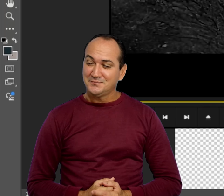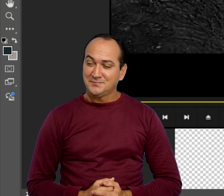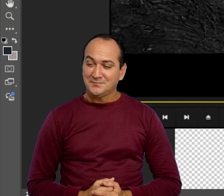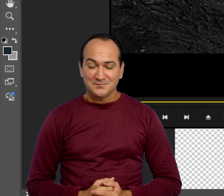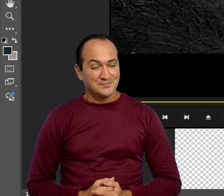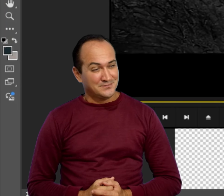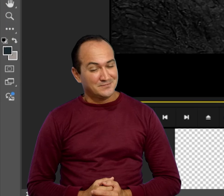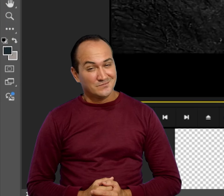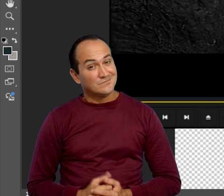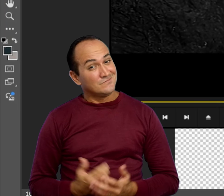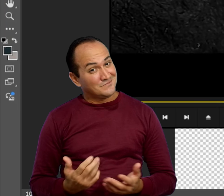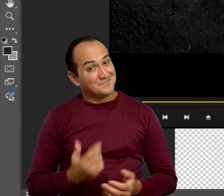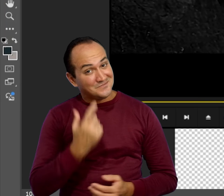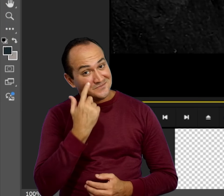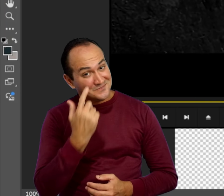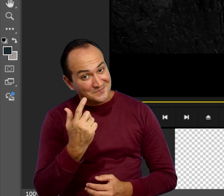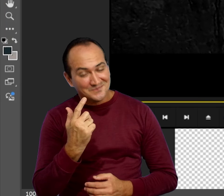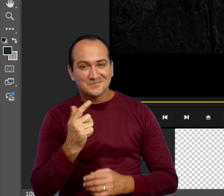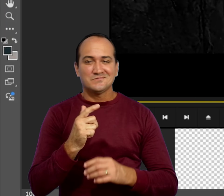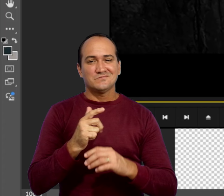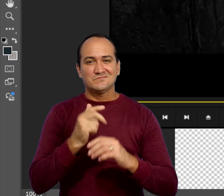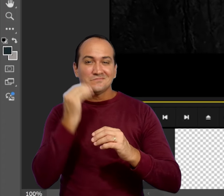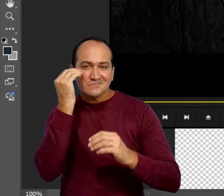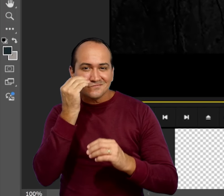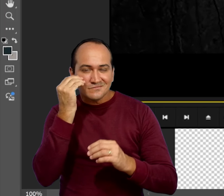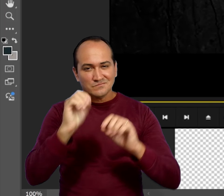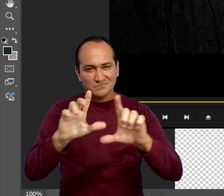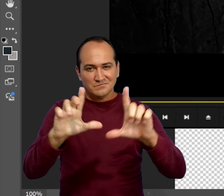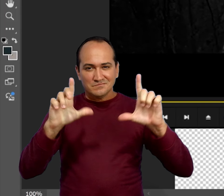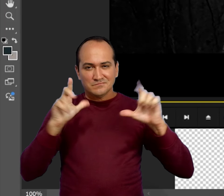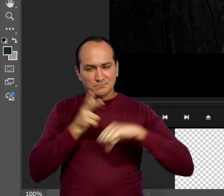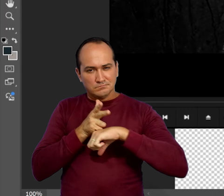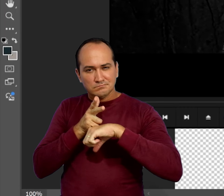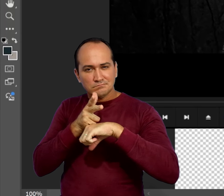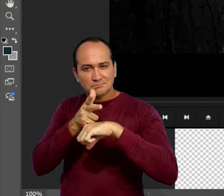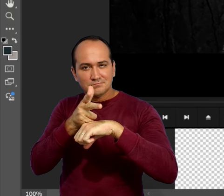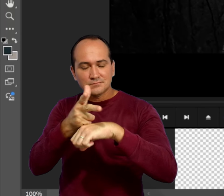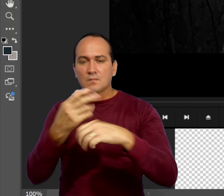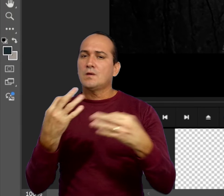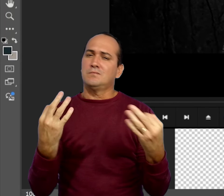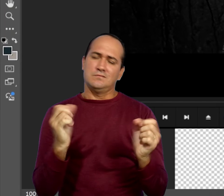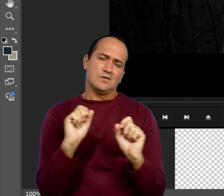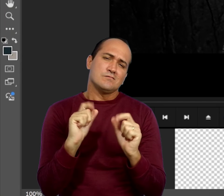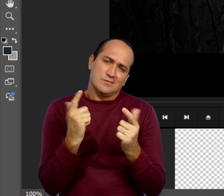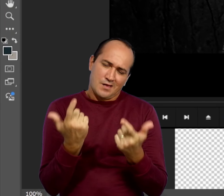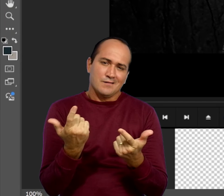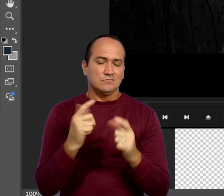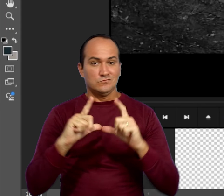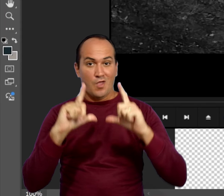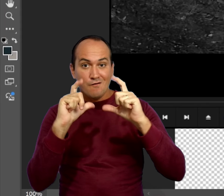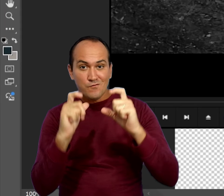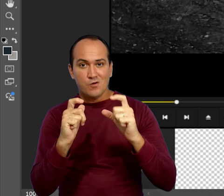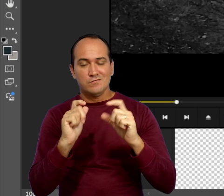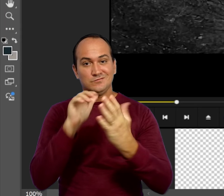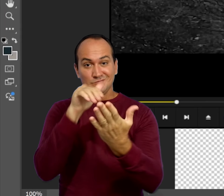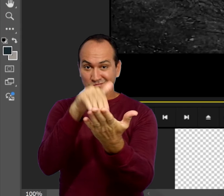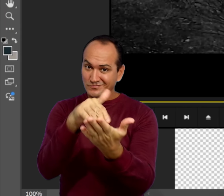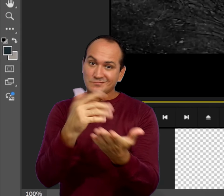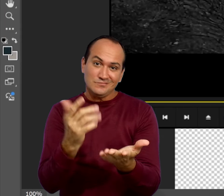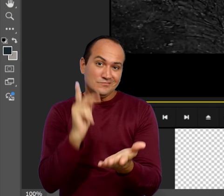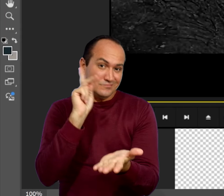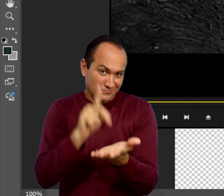Então, como vocês estão vendo, eu consegui simular o passeio da câmera. Obviamente a gente percebe ali que não é uma